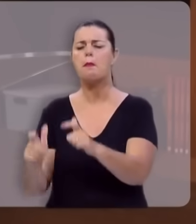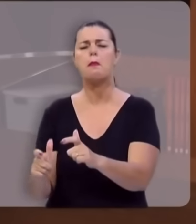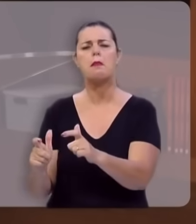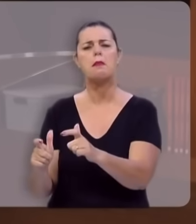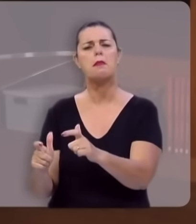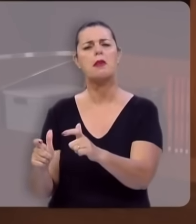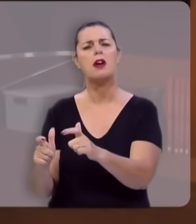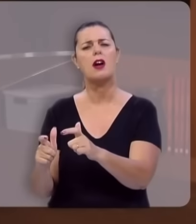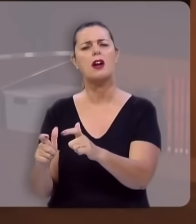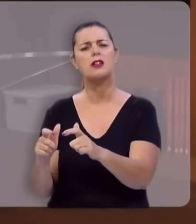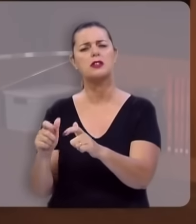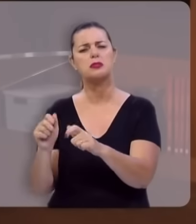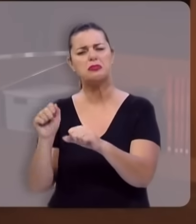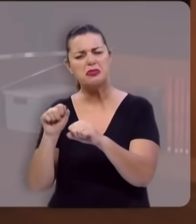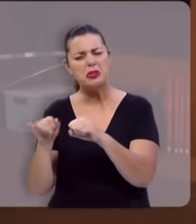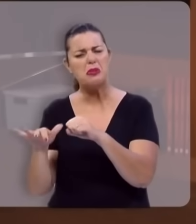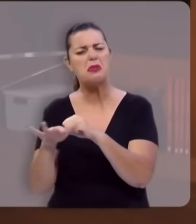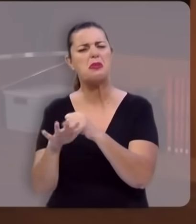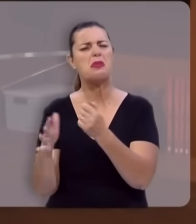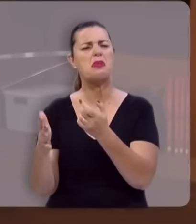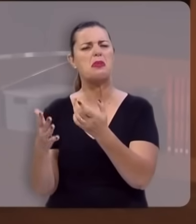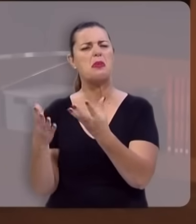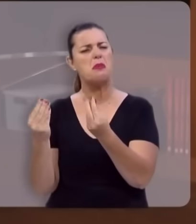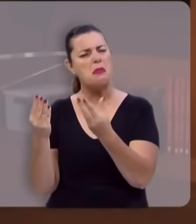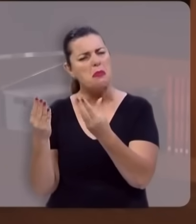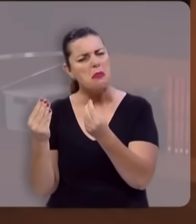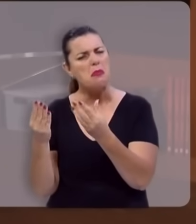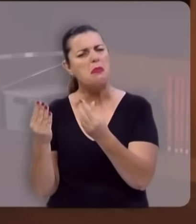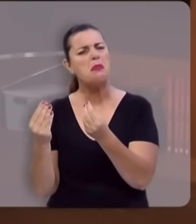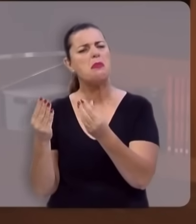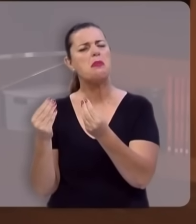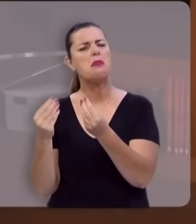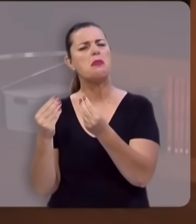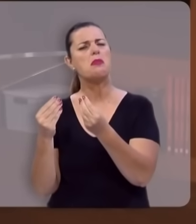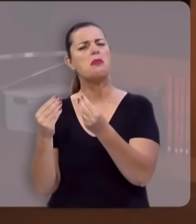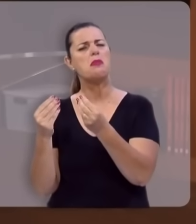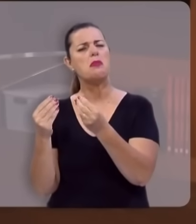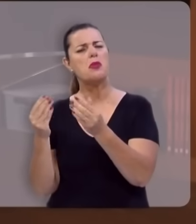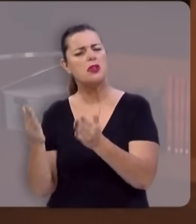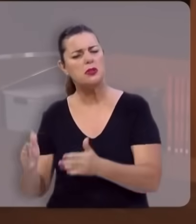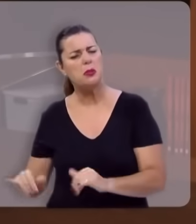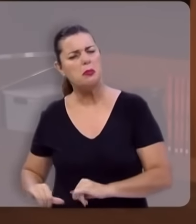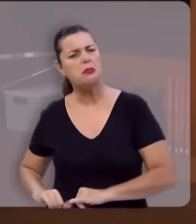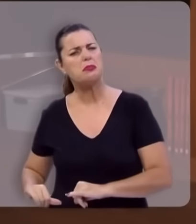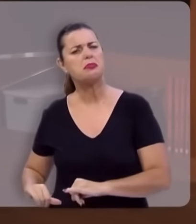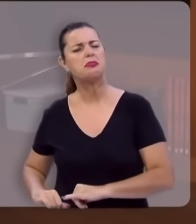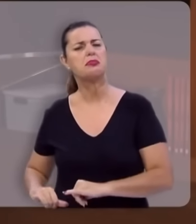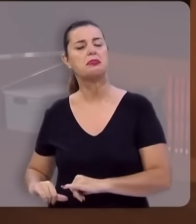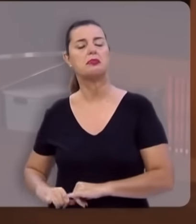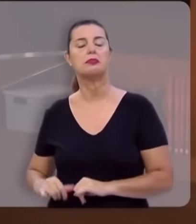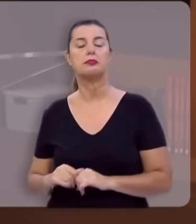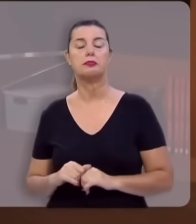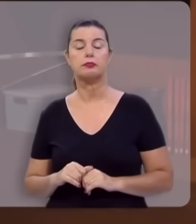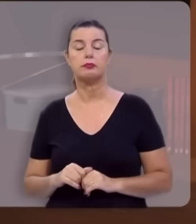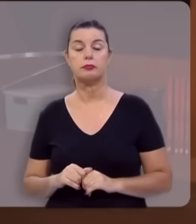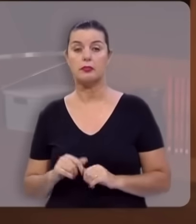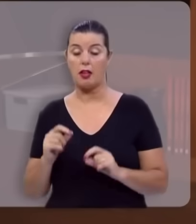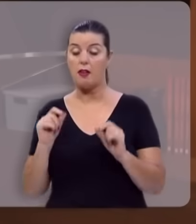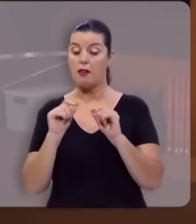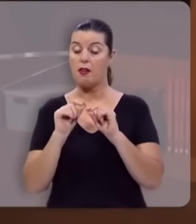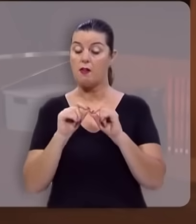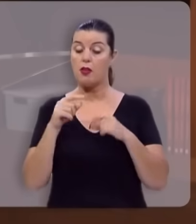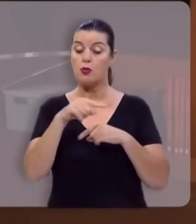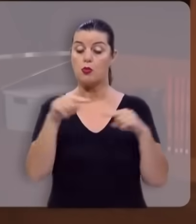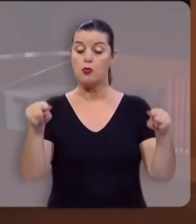socialmente muito sofrido, e ele abriu uma classe